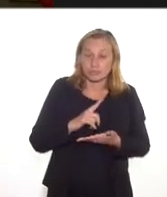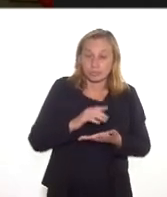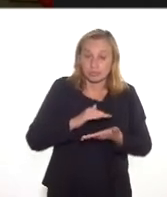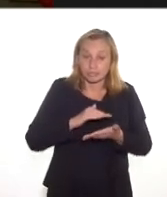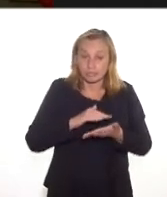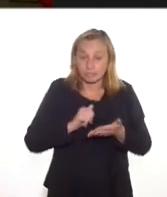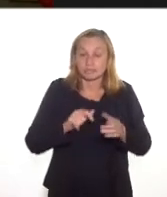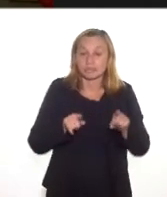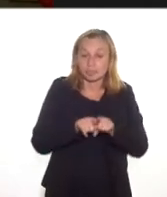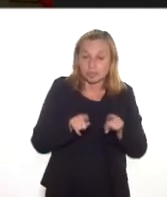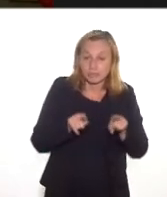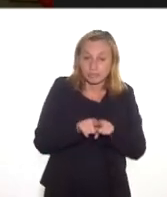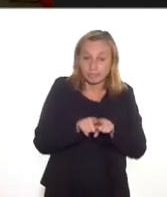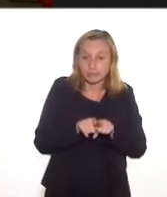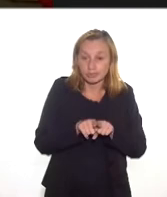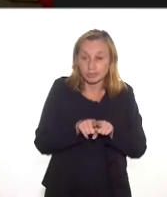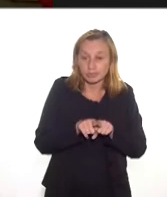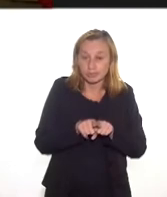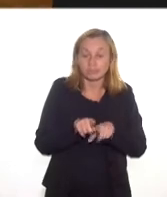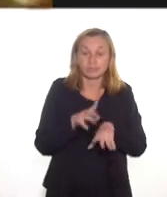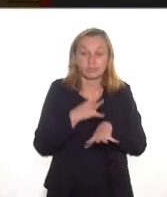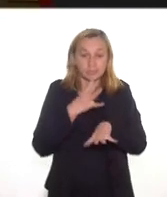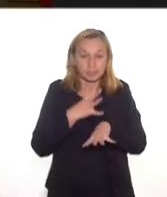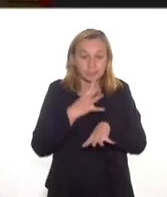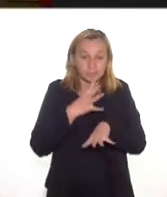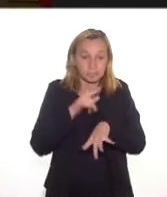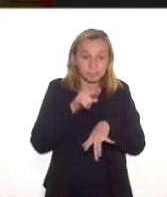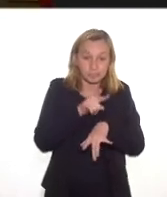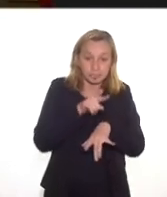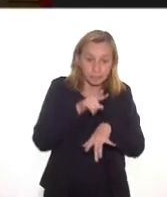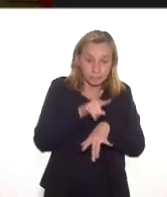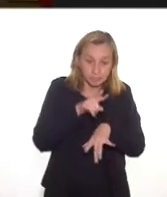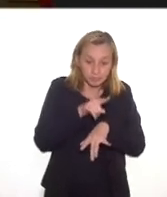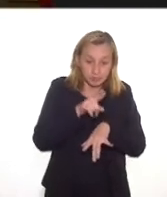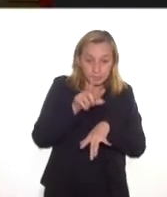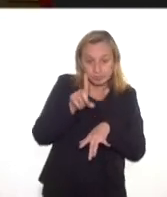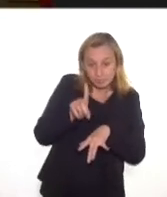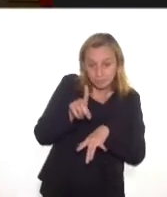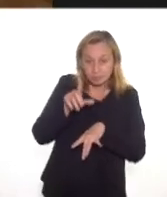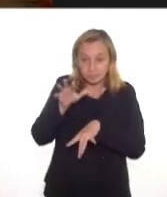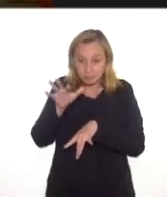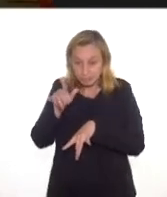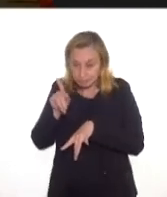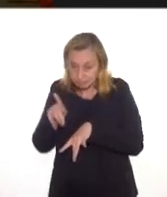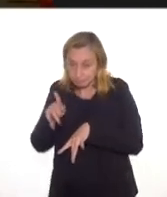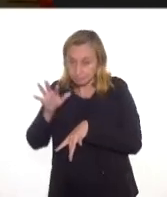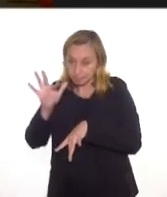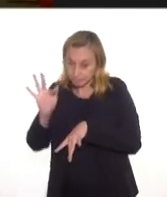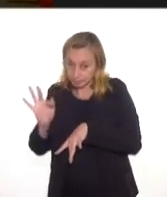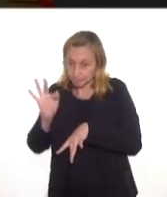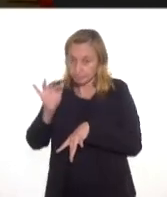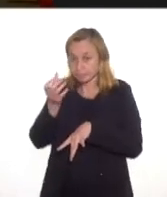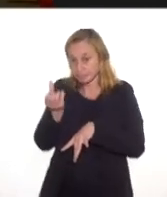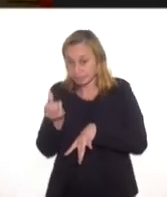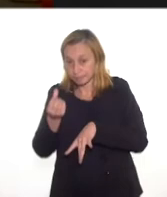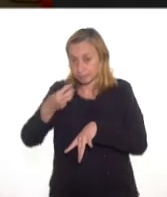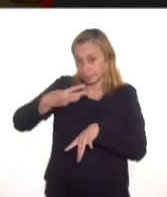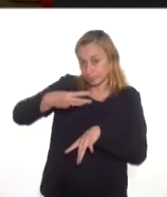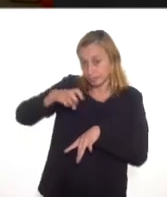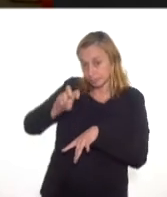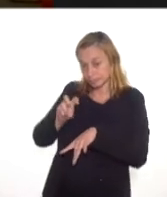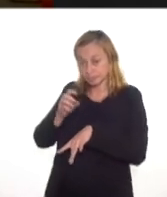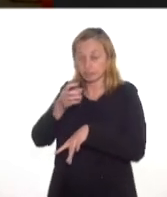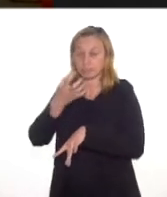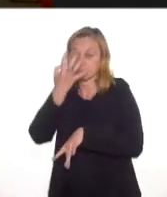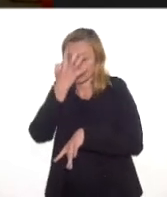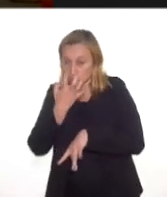desarticular também o reconhecimento aí da DPF 635, que é gravíssimo